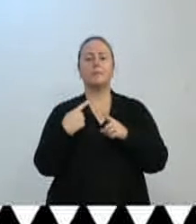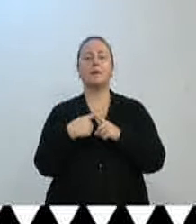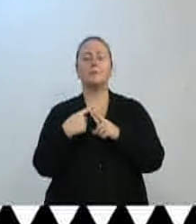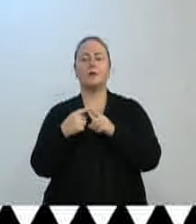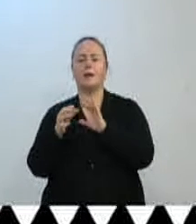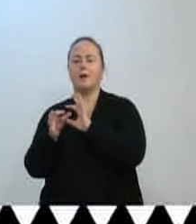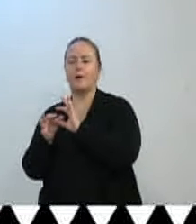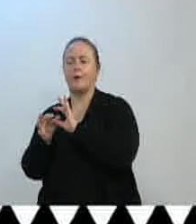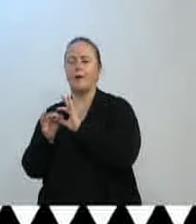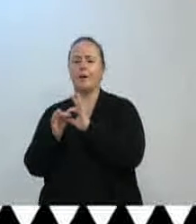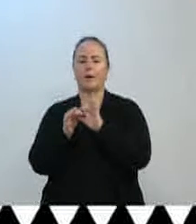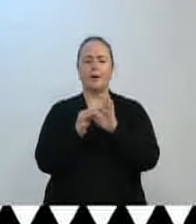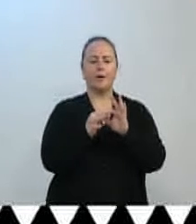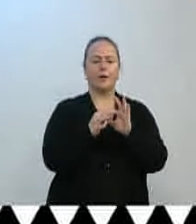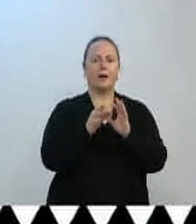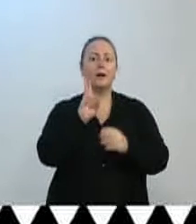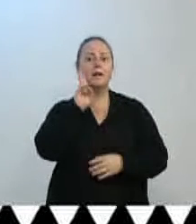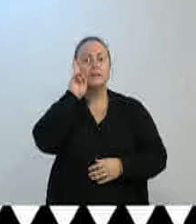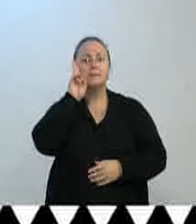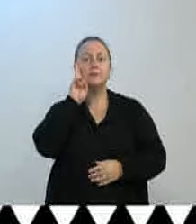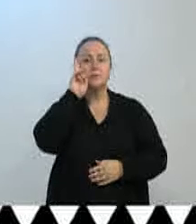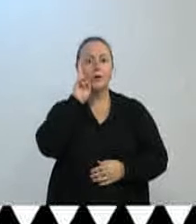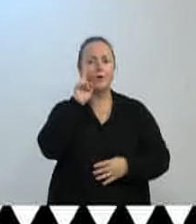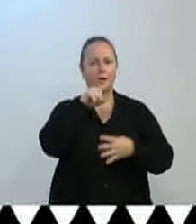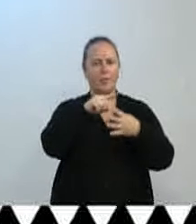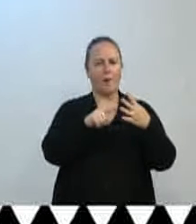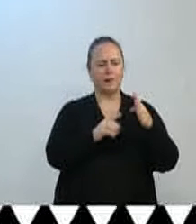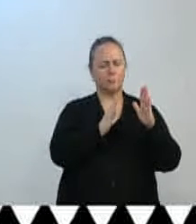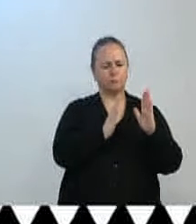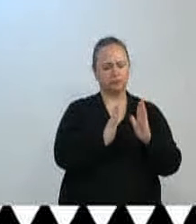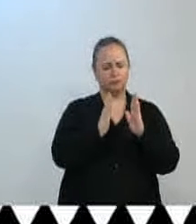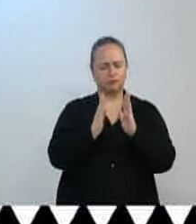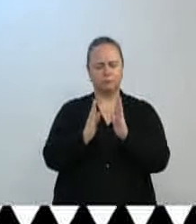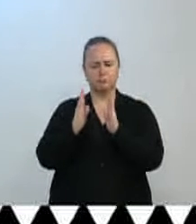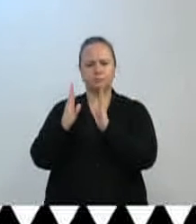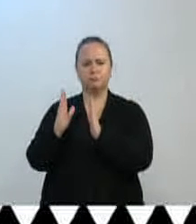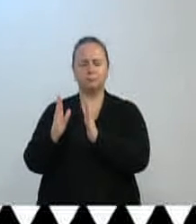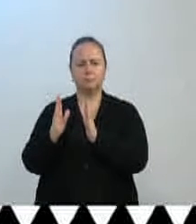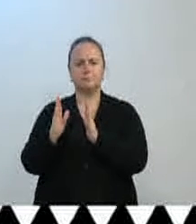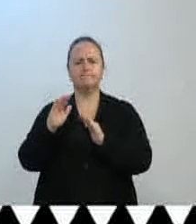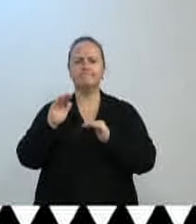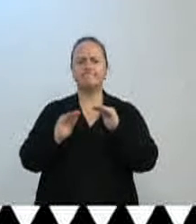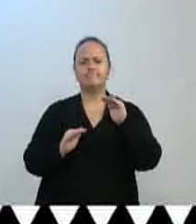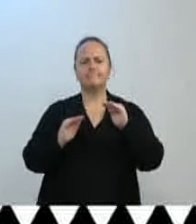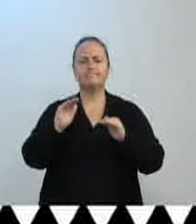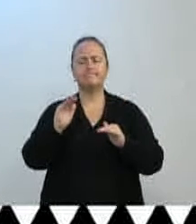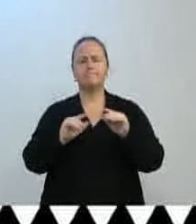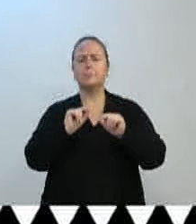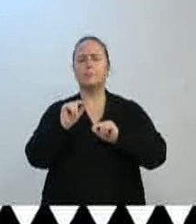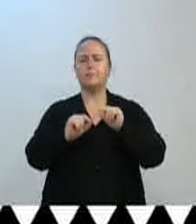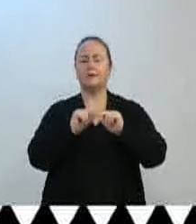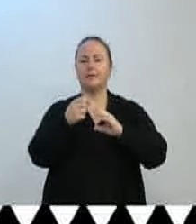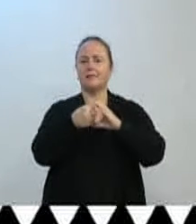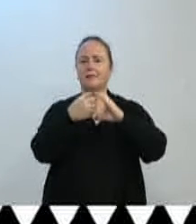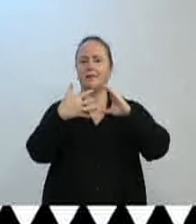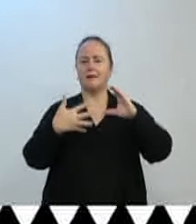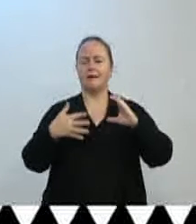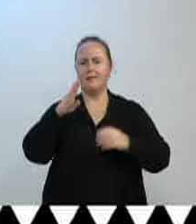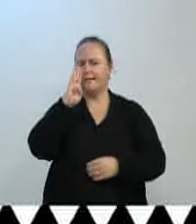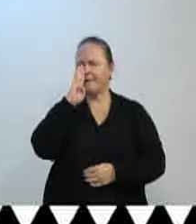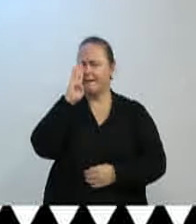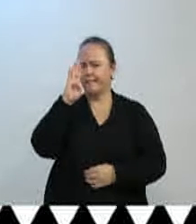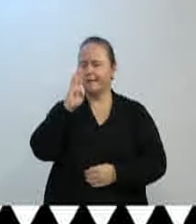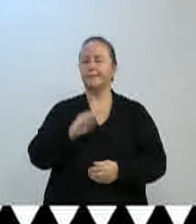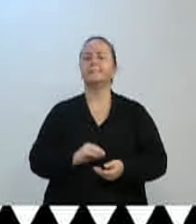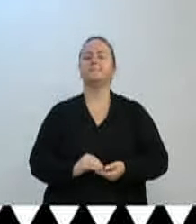contextualização histórica de cada período, dependendo das suas características principais. Então,